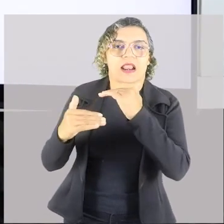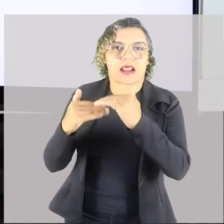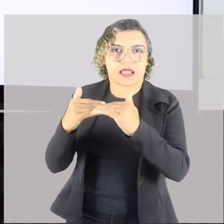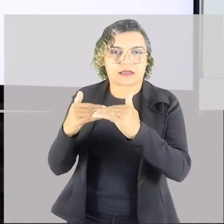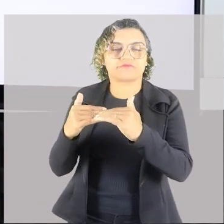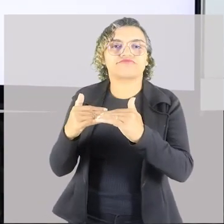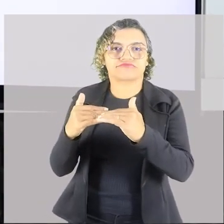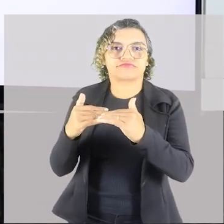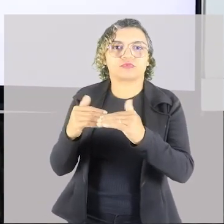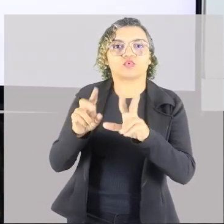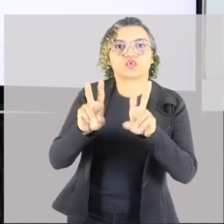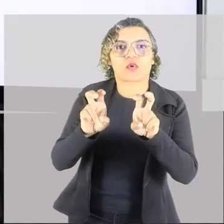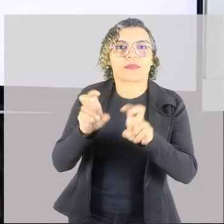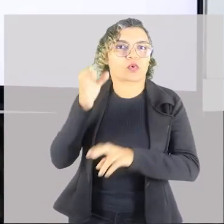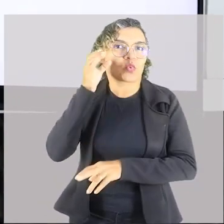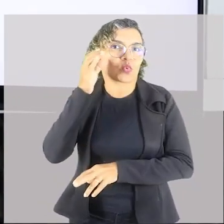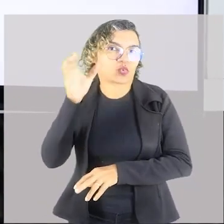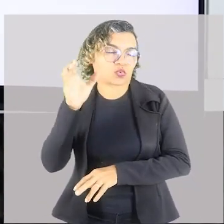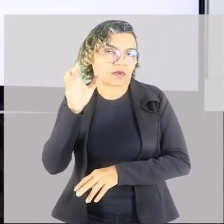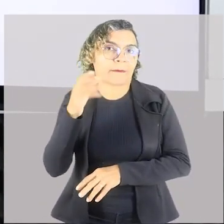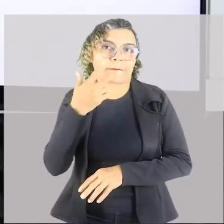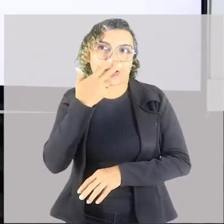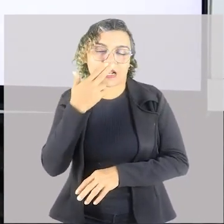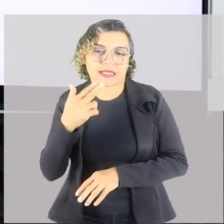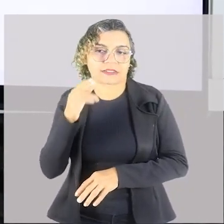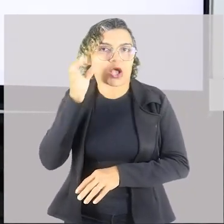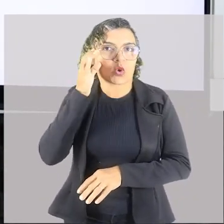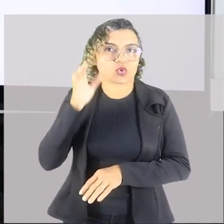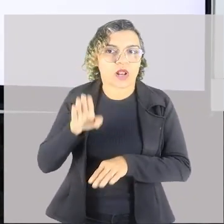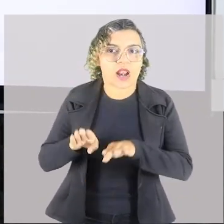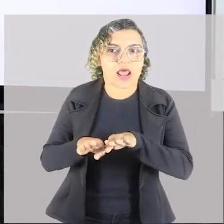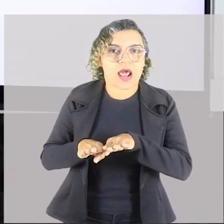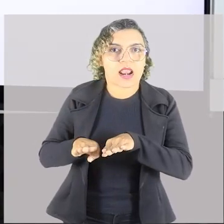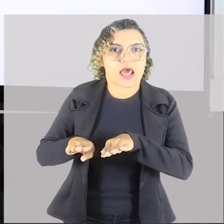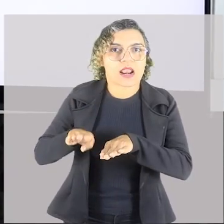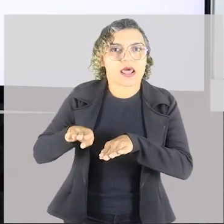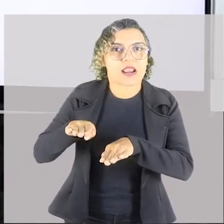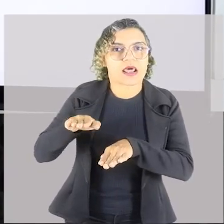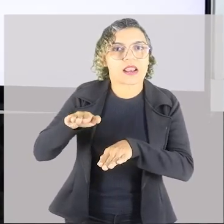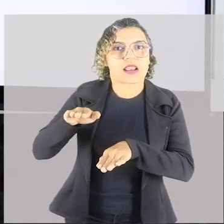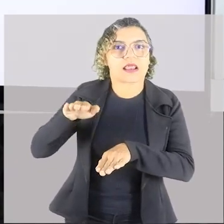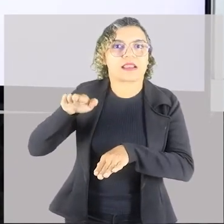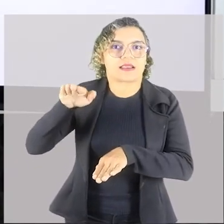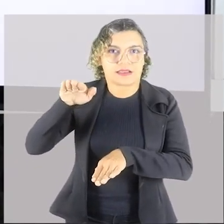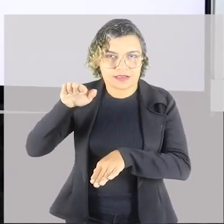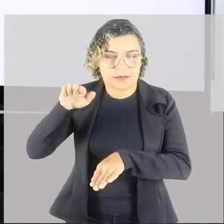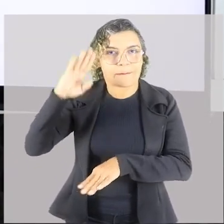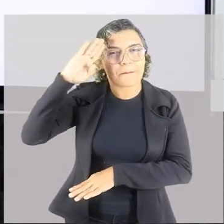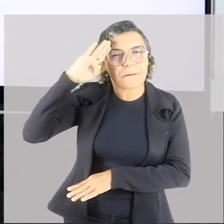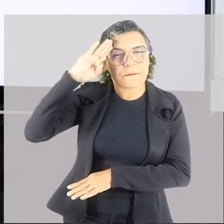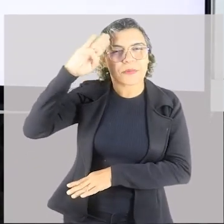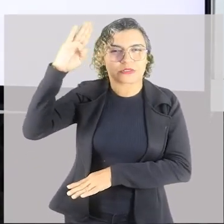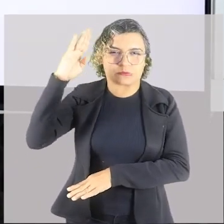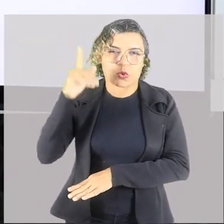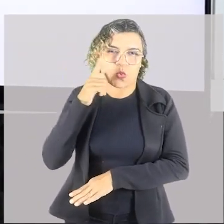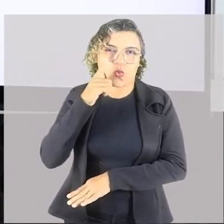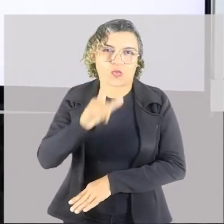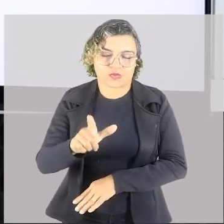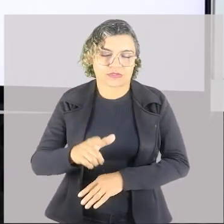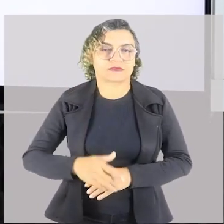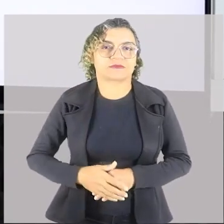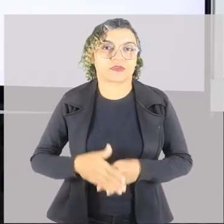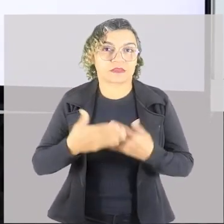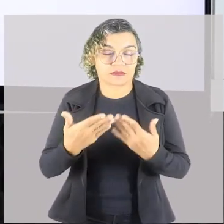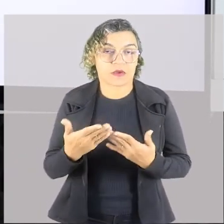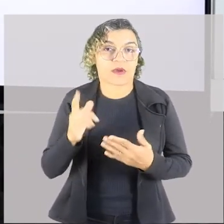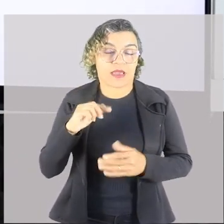da ideia de cultura. Como se uma cultura fosse evoluindo até chegar ao patamar da cultura principal, né? Daí vem